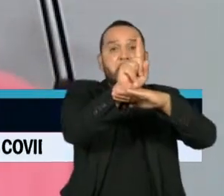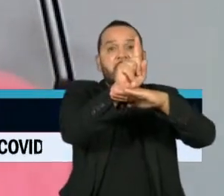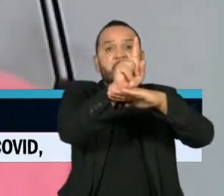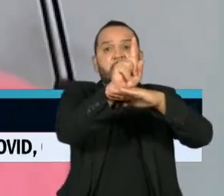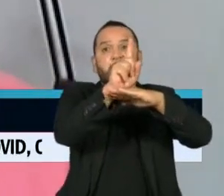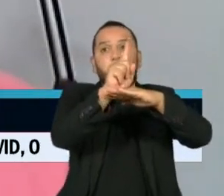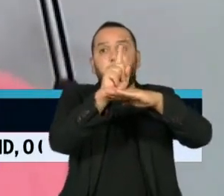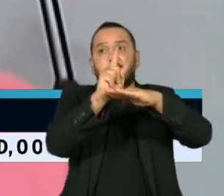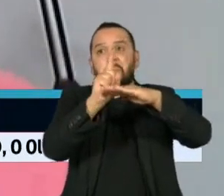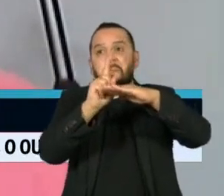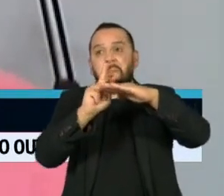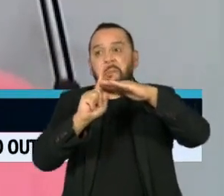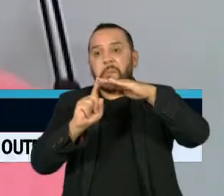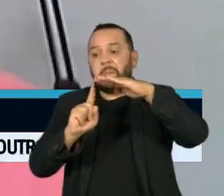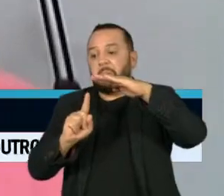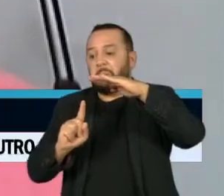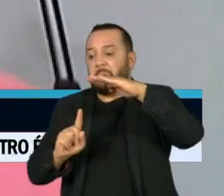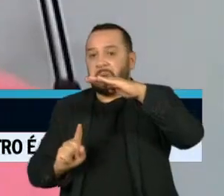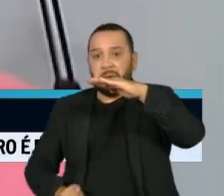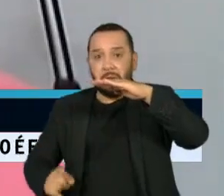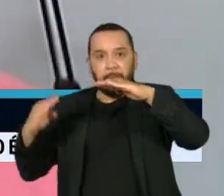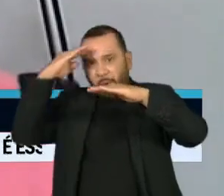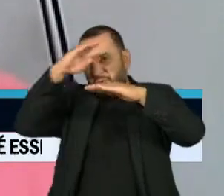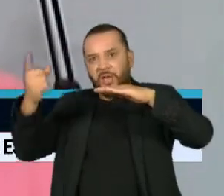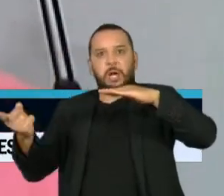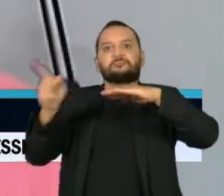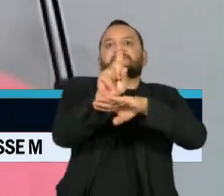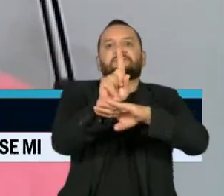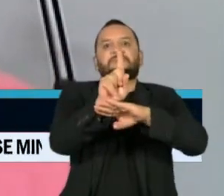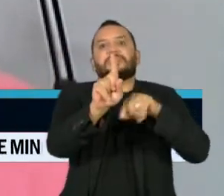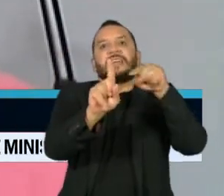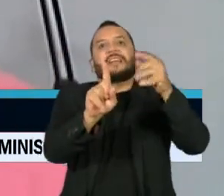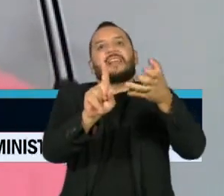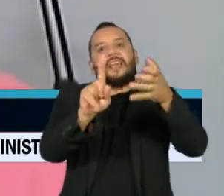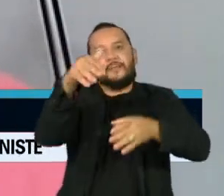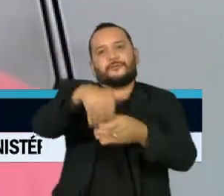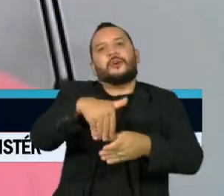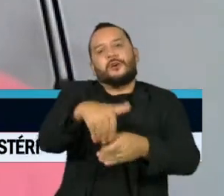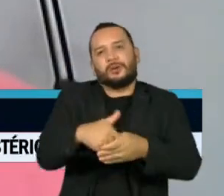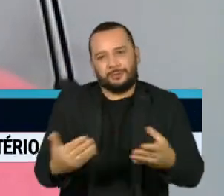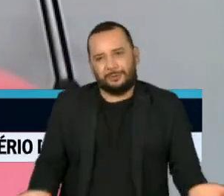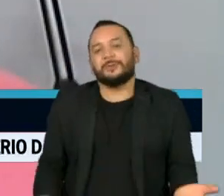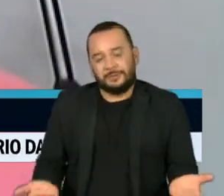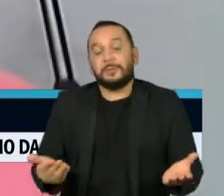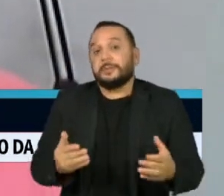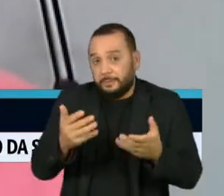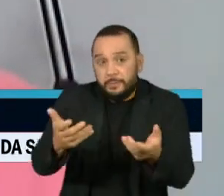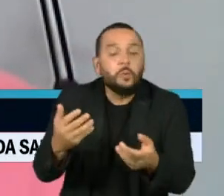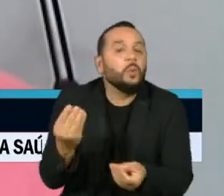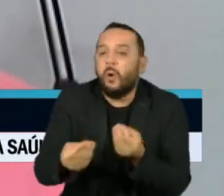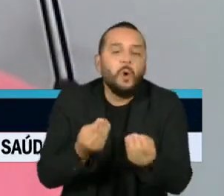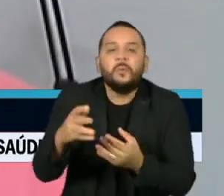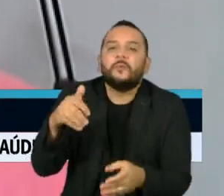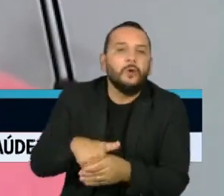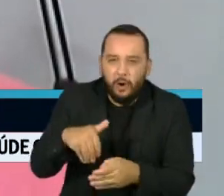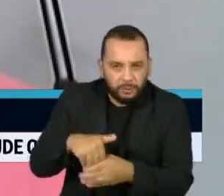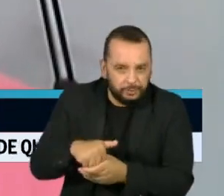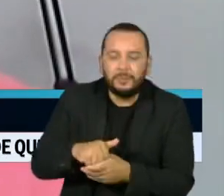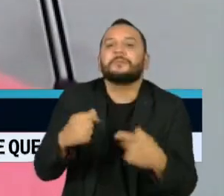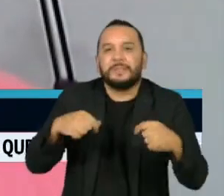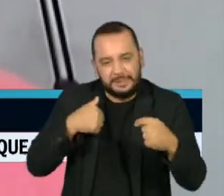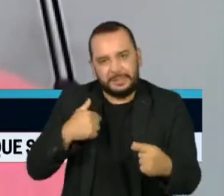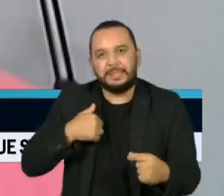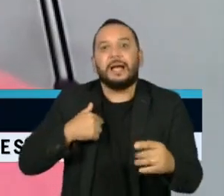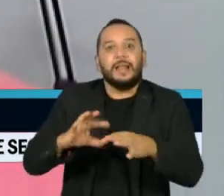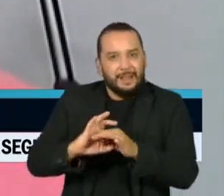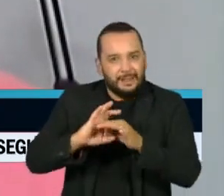voraz por votos. E esses votos implicam em liberação de recursos. E quem está dando o apoio ao